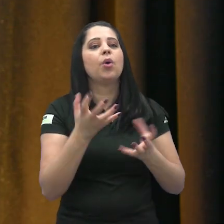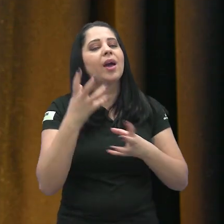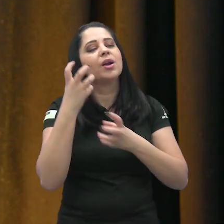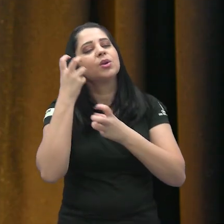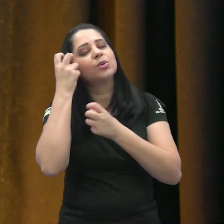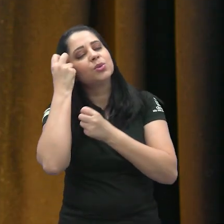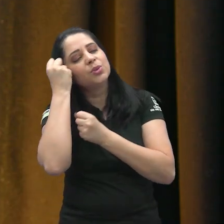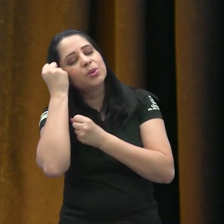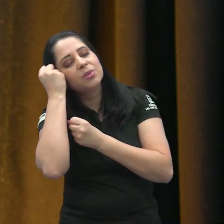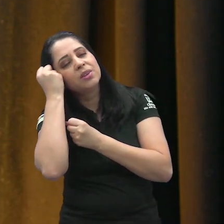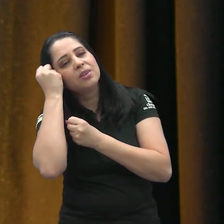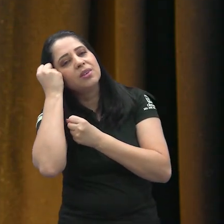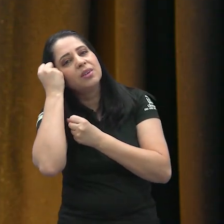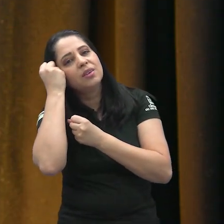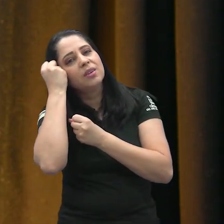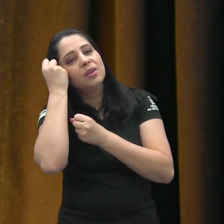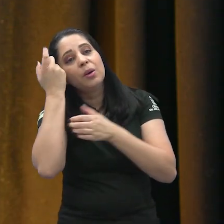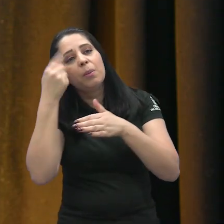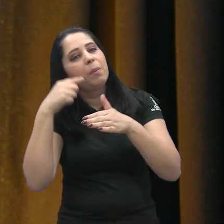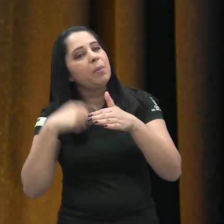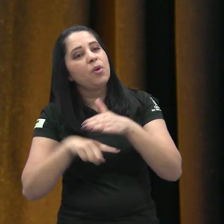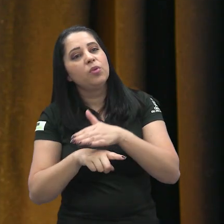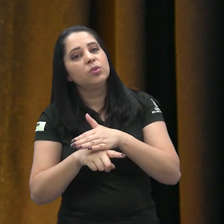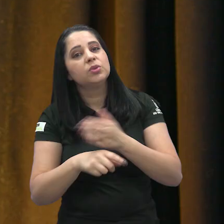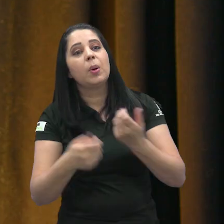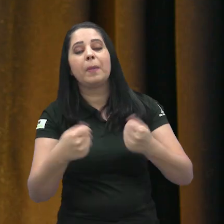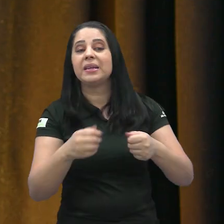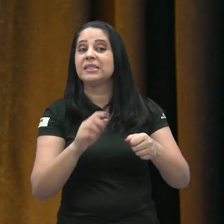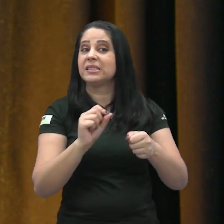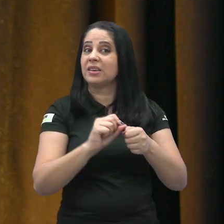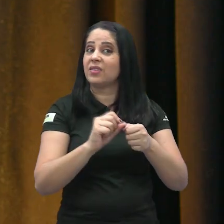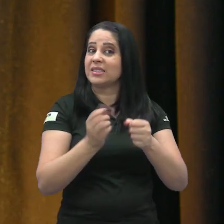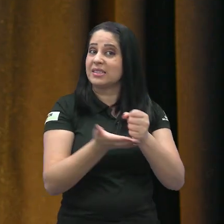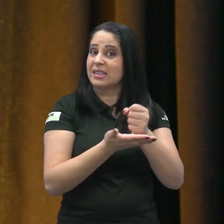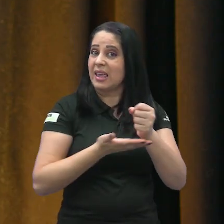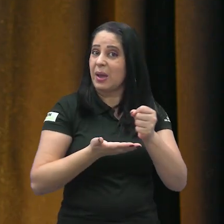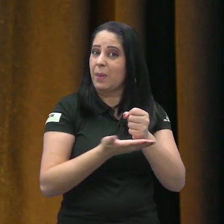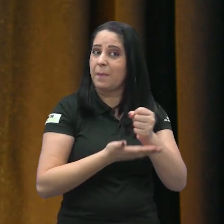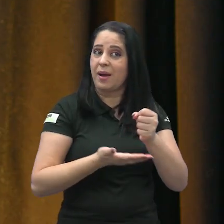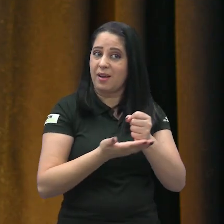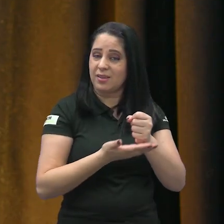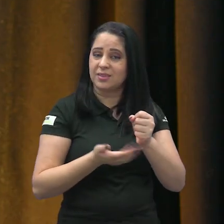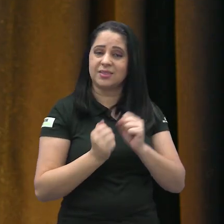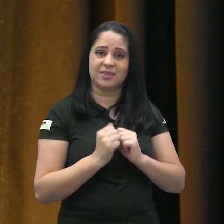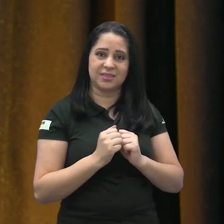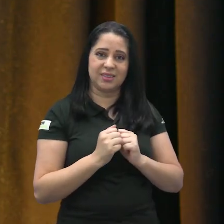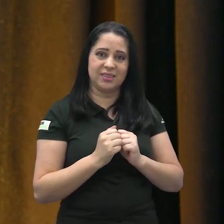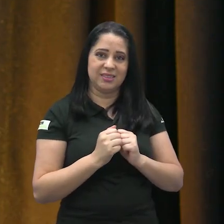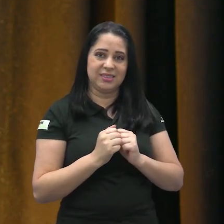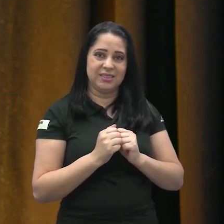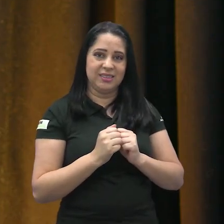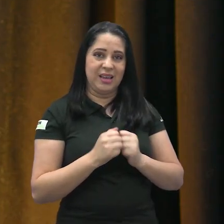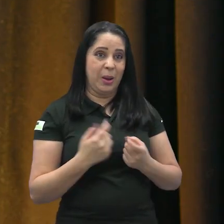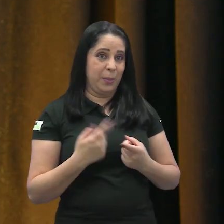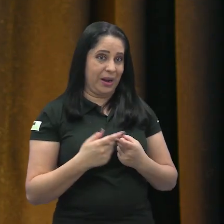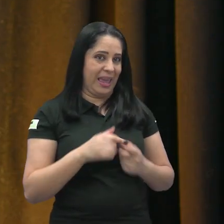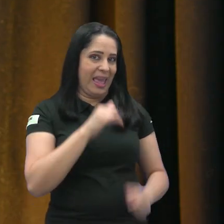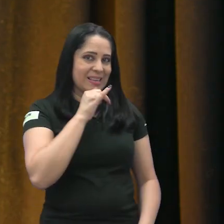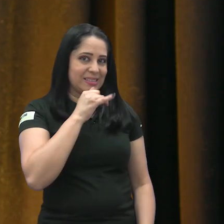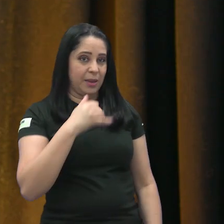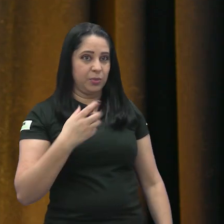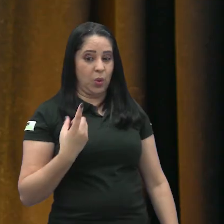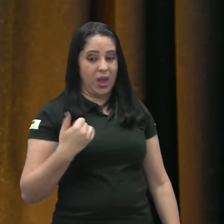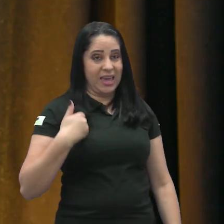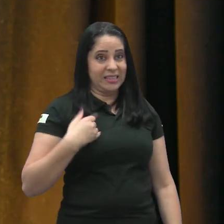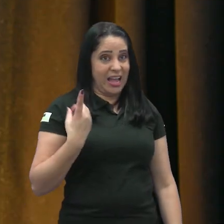melhor. Cara, é uma coisa muito básica e que lá no final da vida, depois que a gente fala assim, né, que depois passa